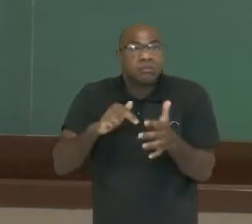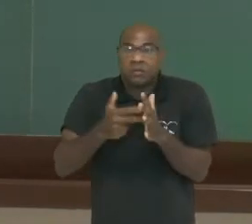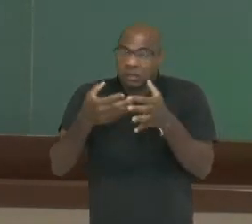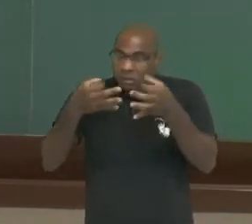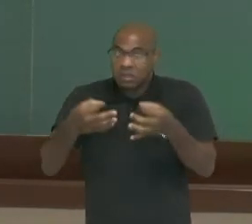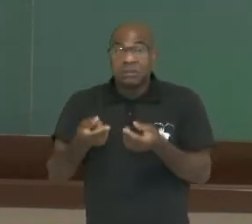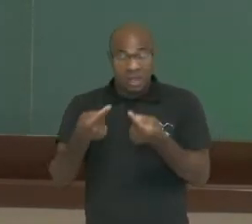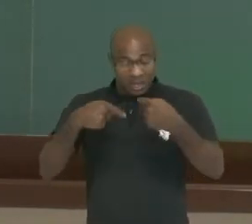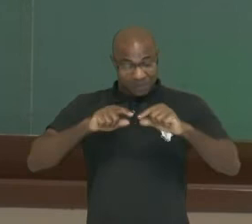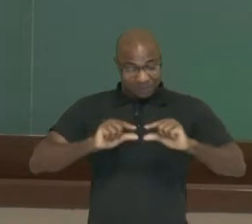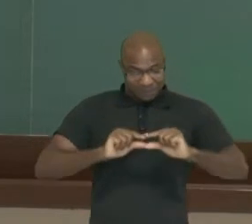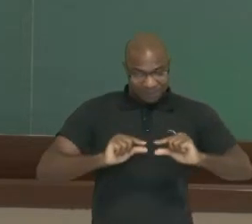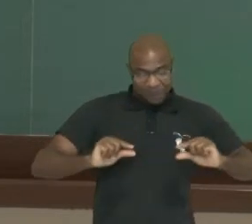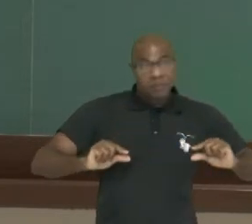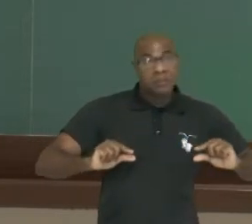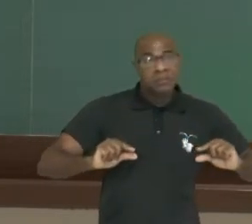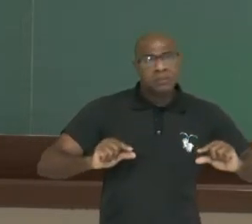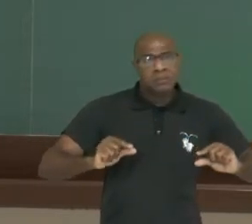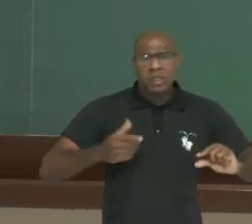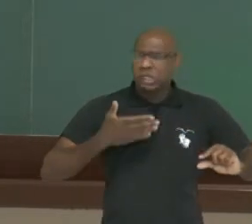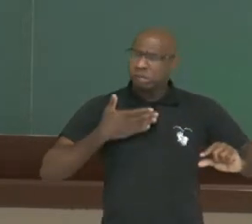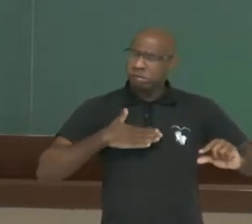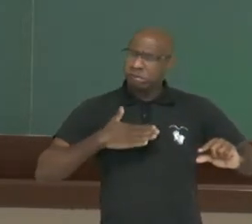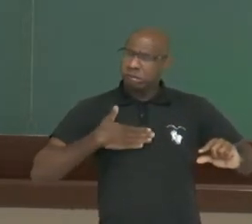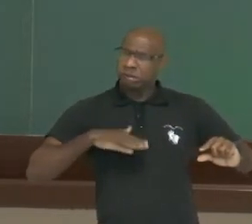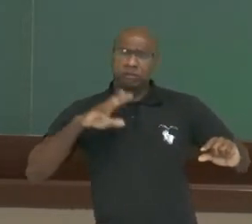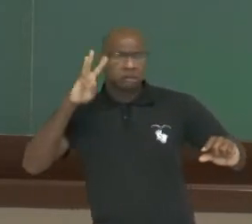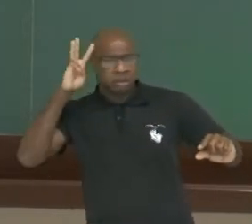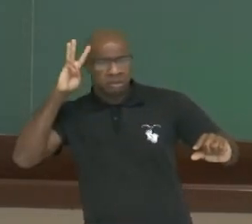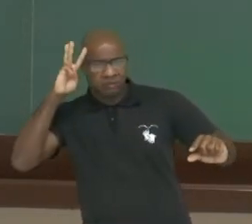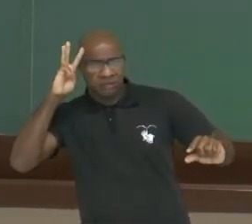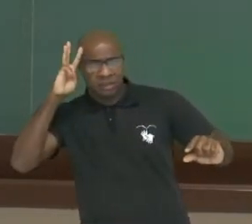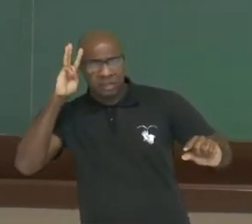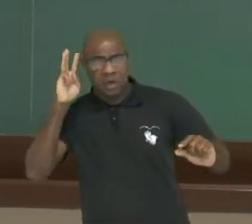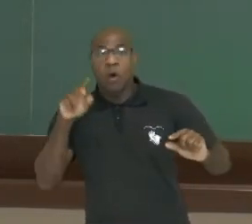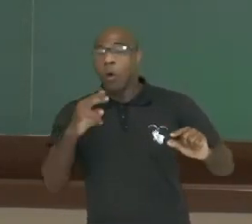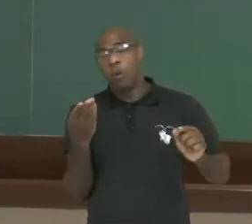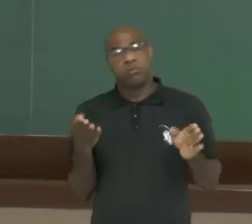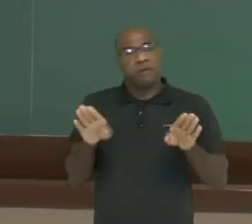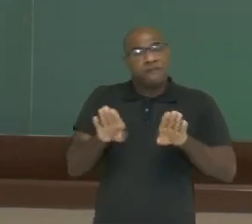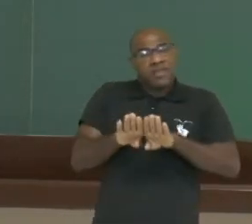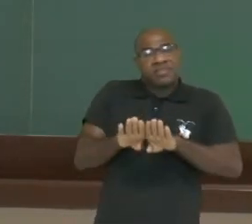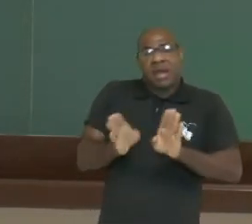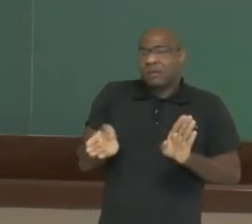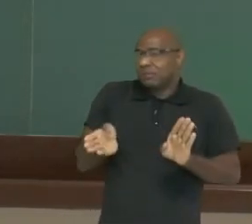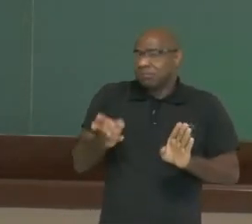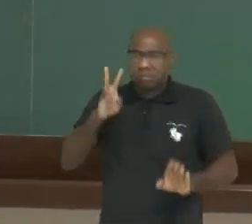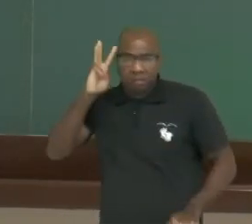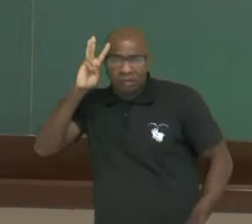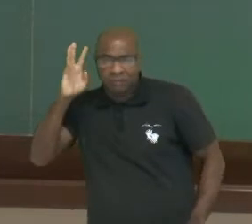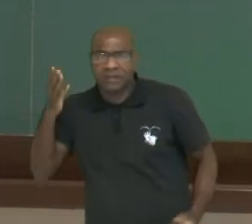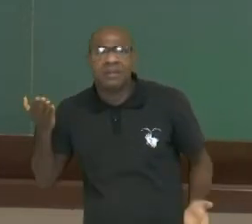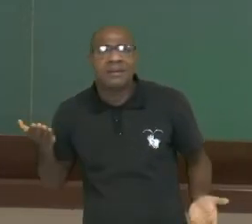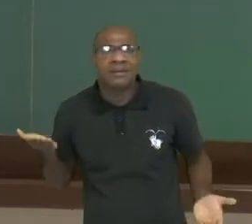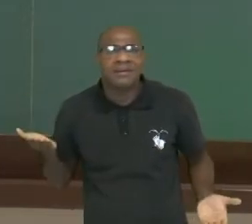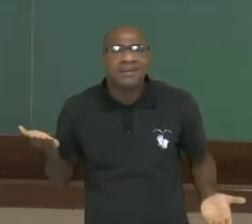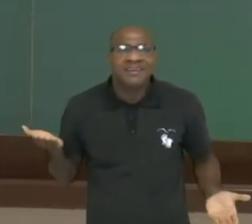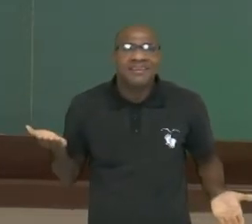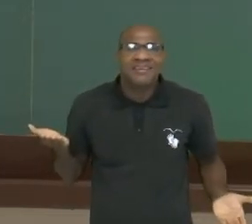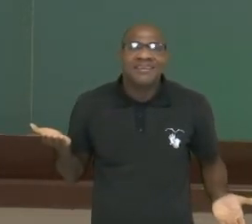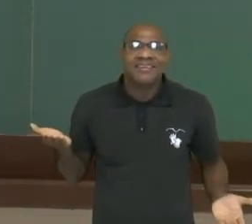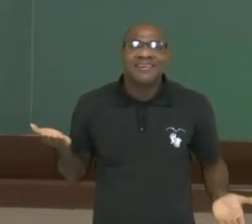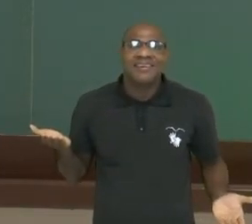Logo abaixo, eu tenho descanso semanal terça-feira, tem um sentido completo. Só que é um